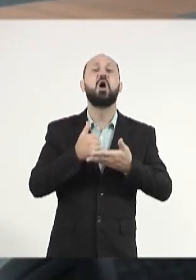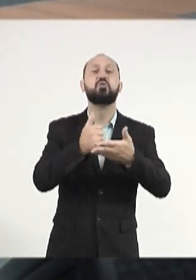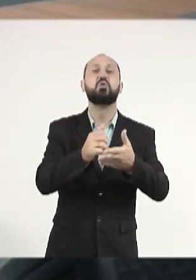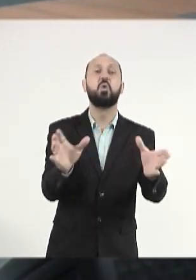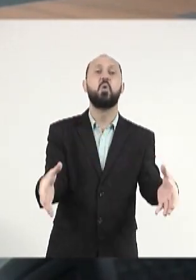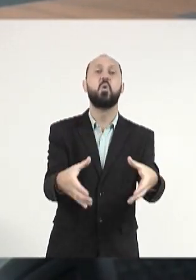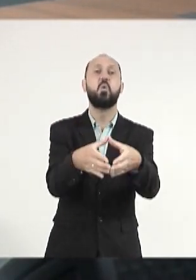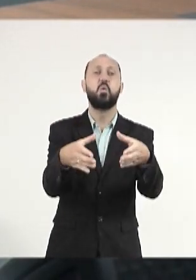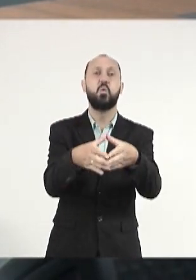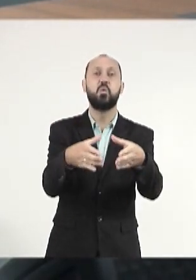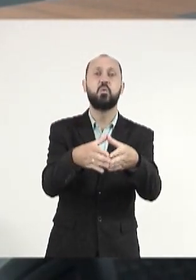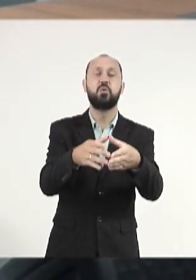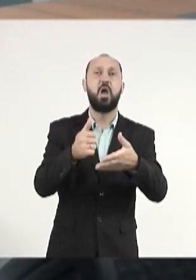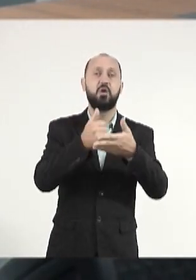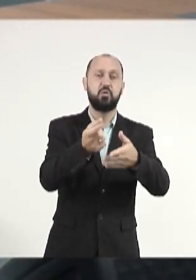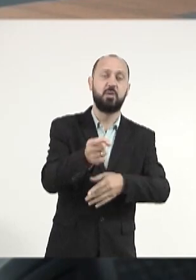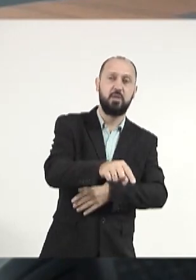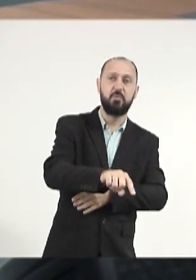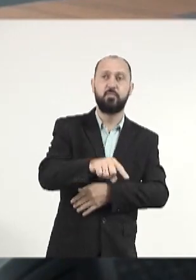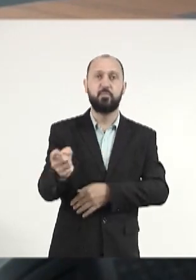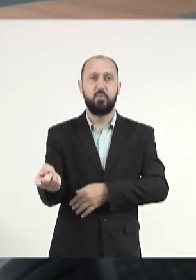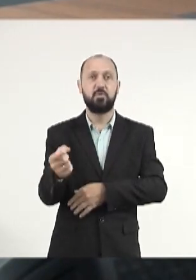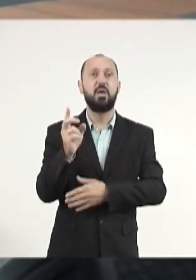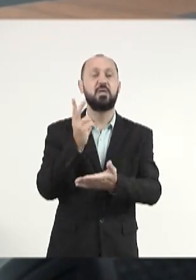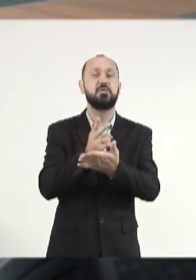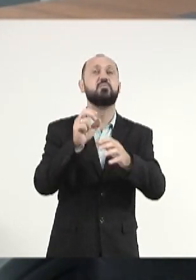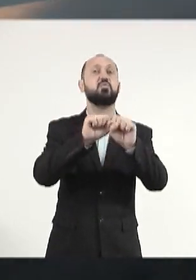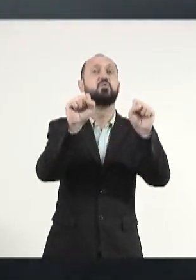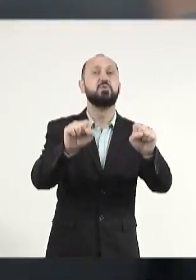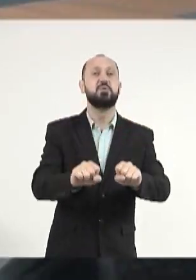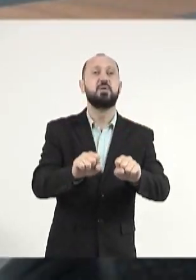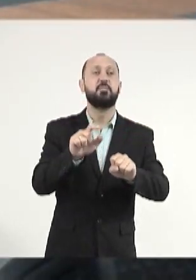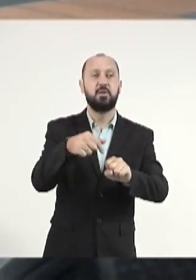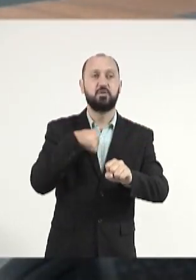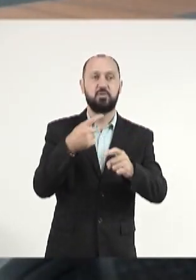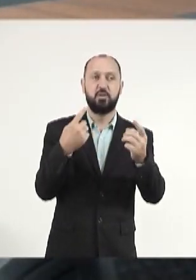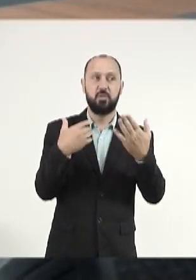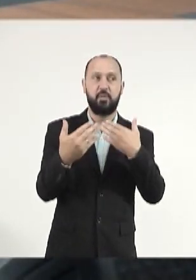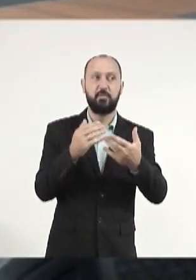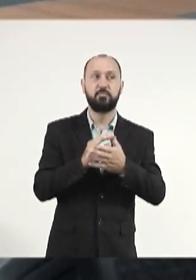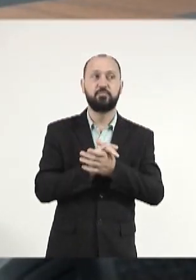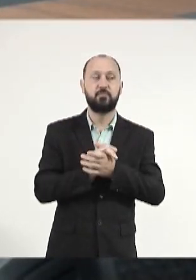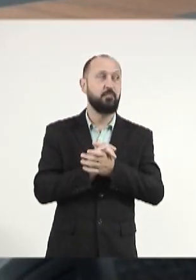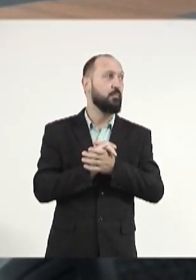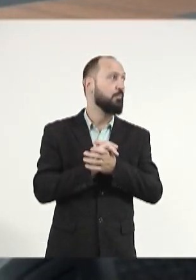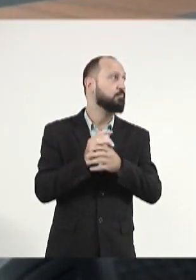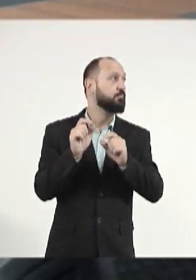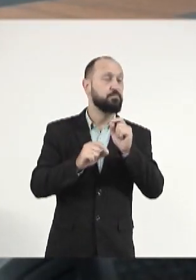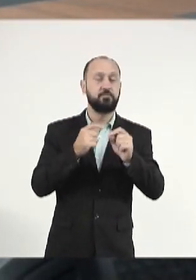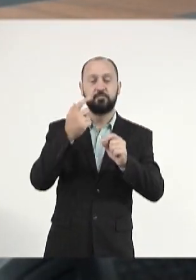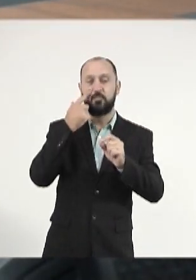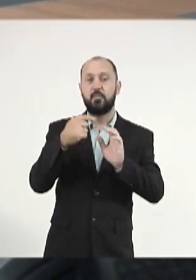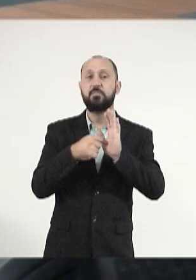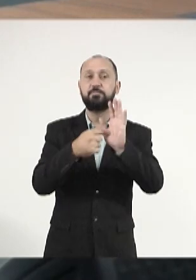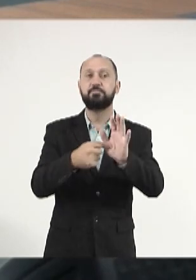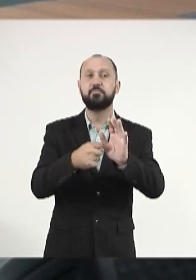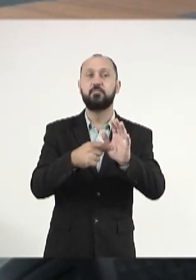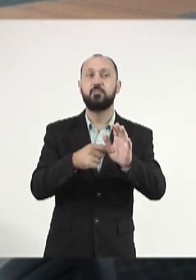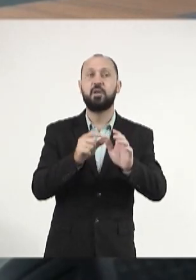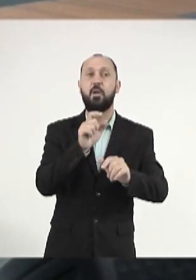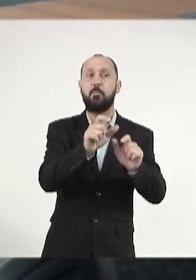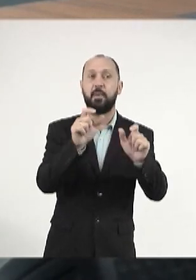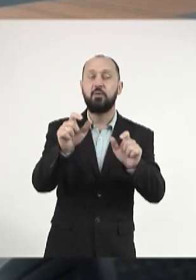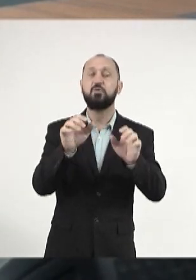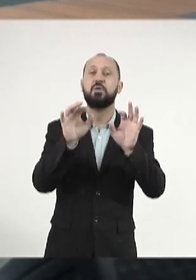uma determinada classe em detrimento de outra. É sobre o sistema que nós estamos falando. E é importante a gente colocar as palavras certas